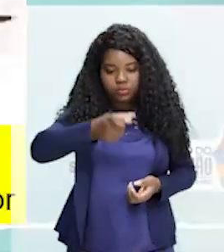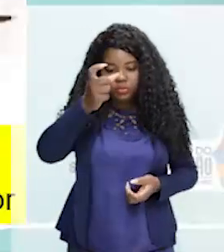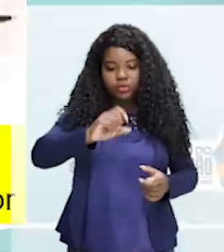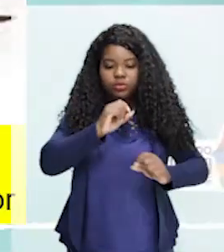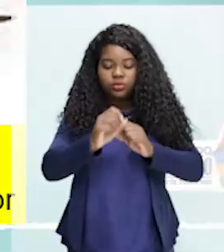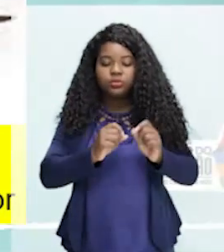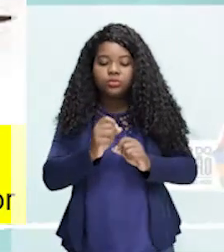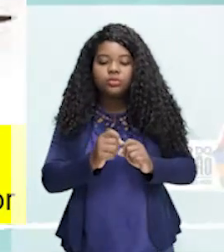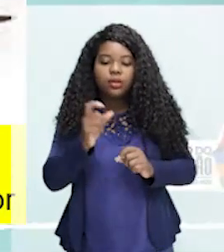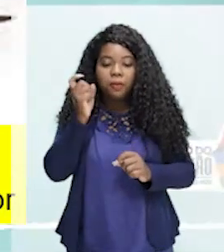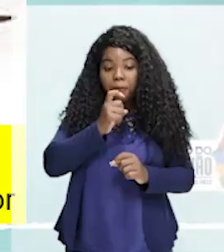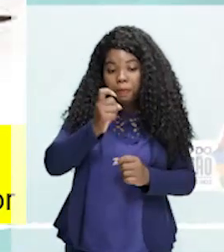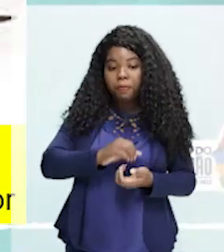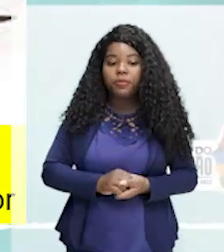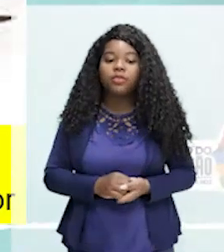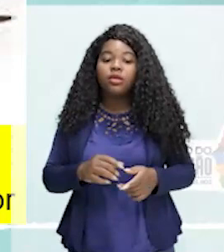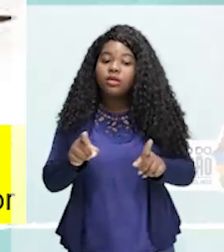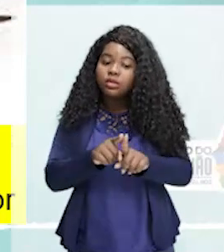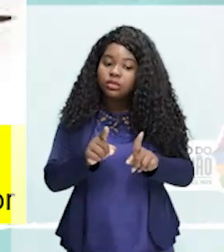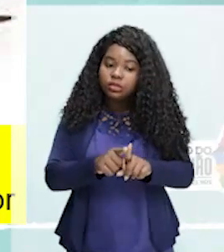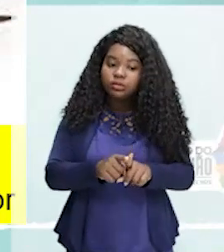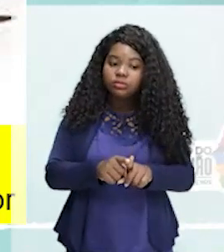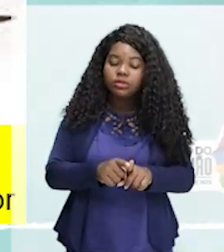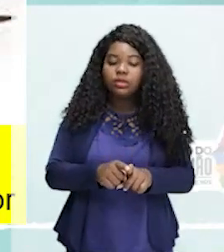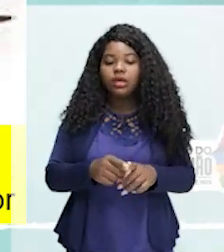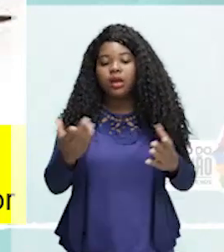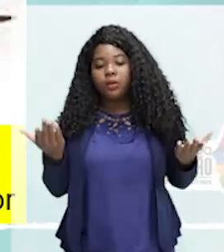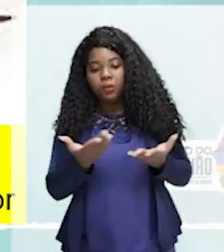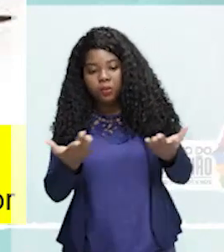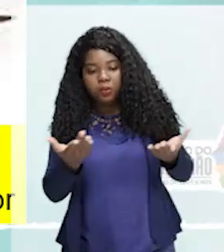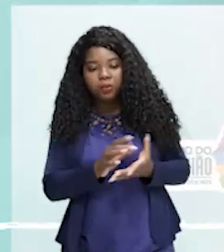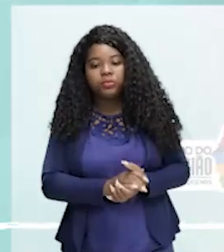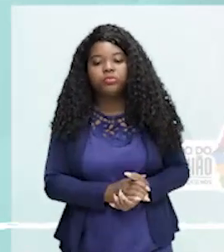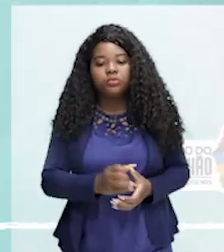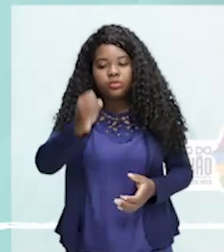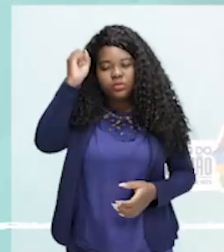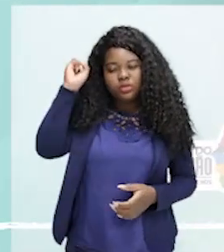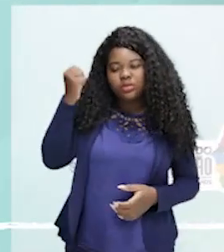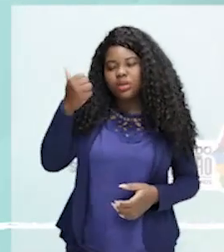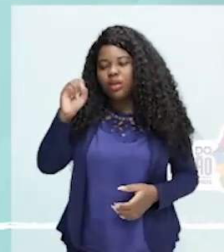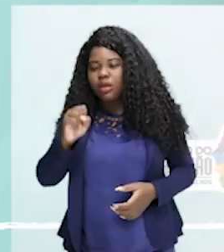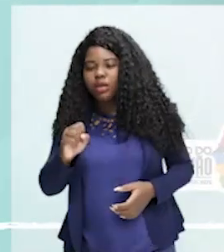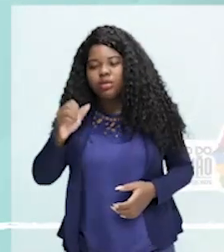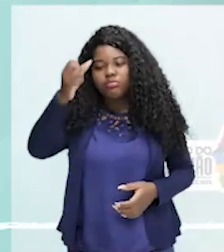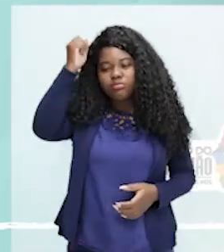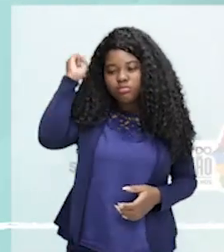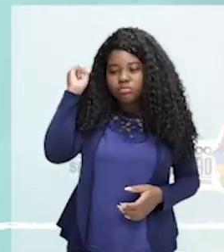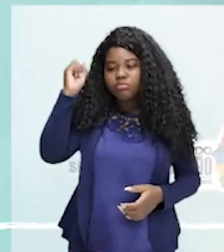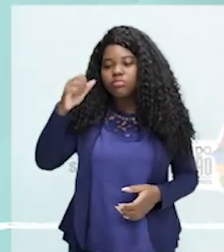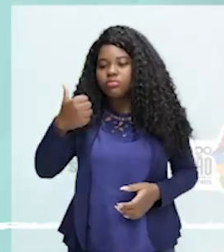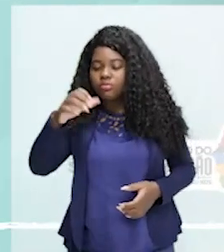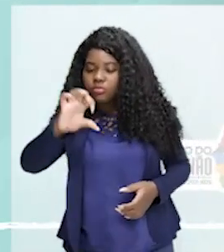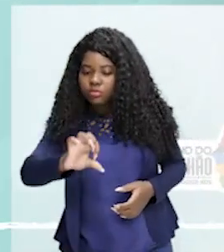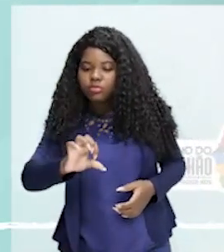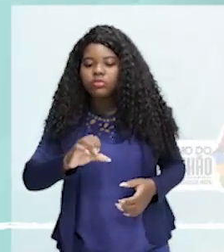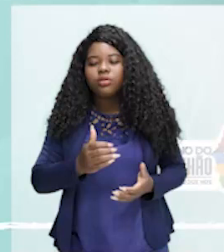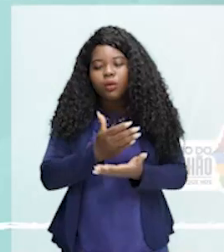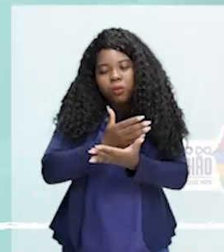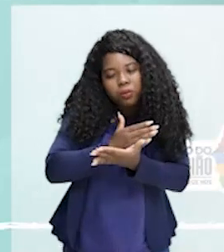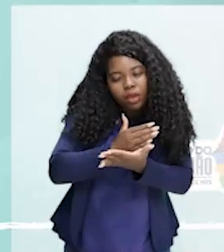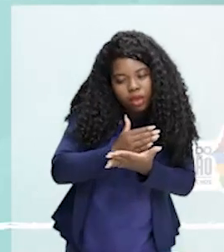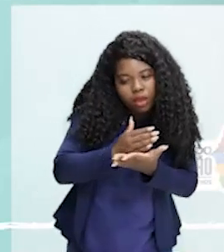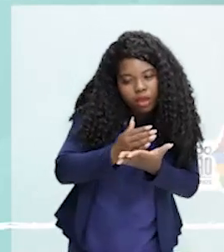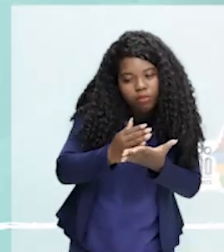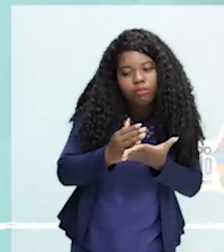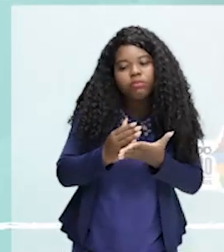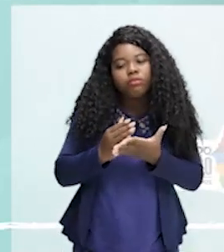dell'arte, nós temos essa aula aí, e aí a gente sai para o período já pelo século XVIII, XIX, que começa a dar